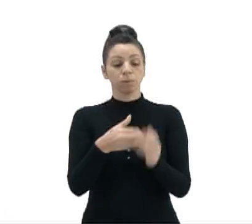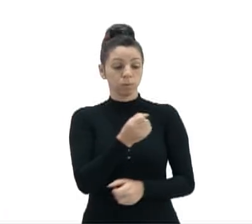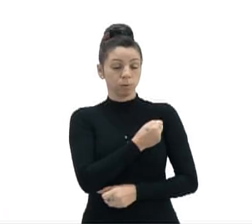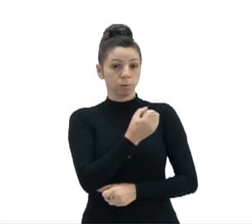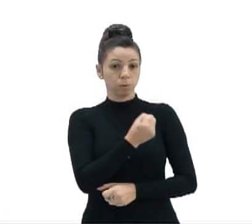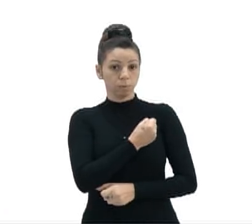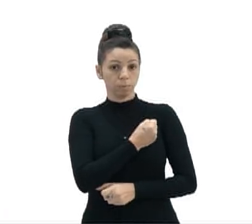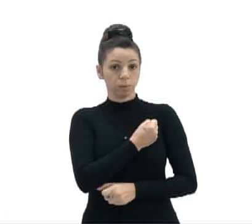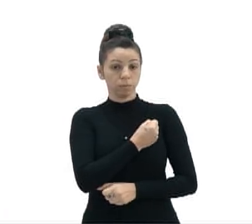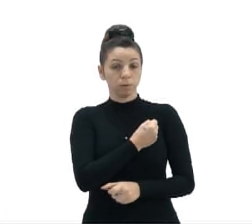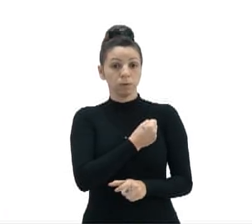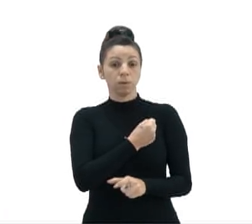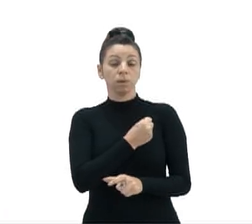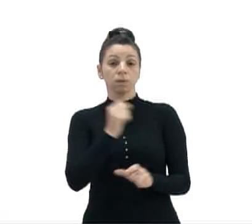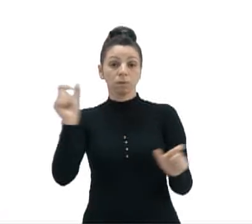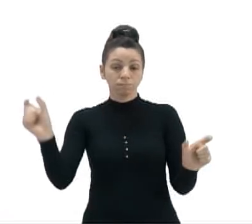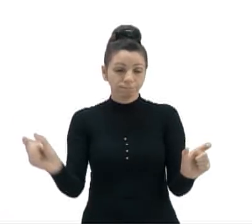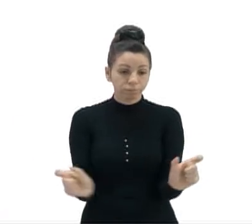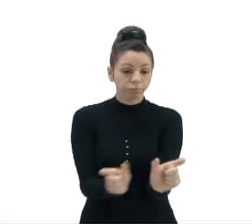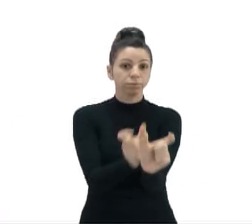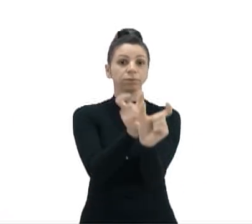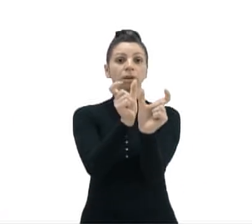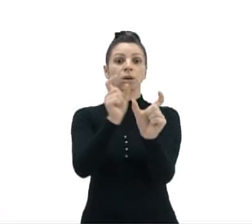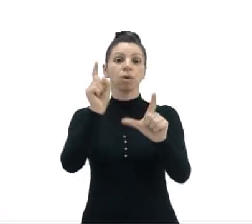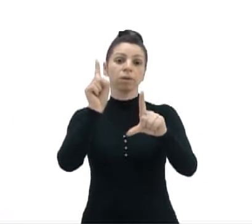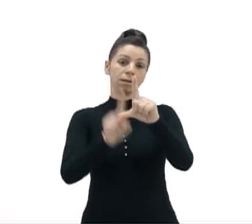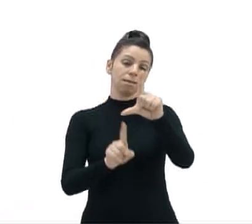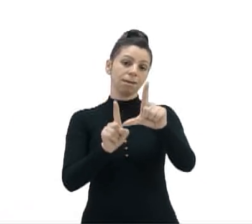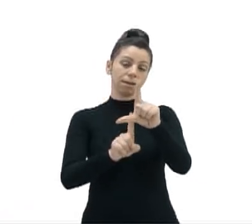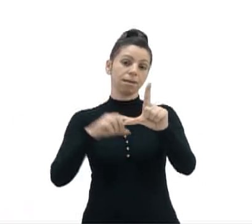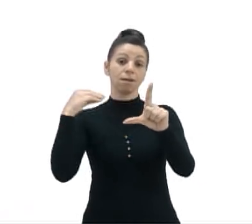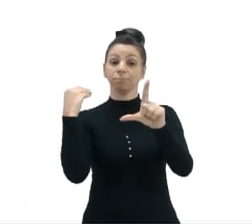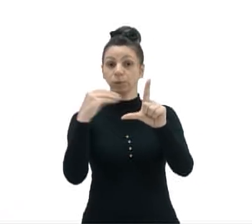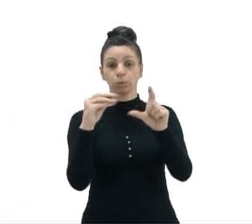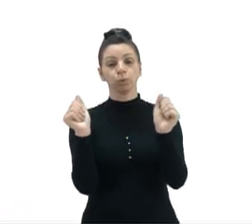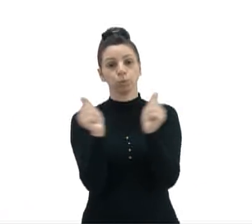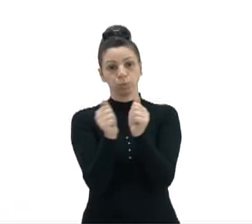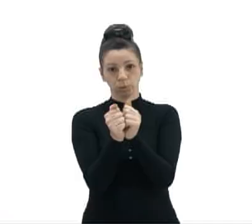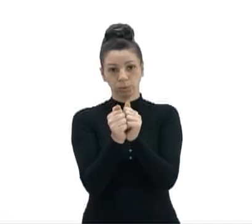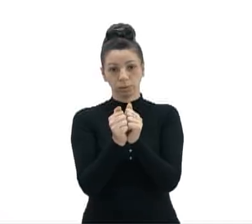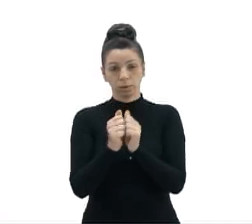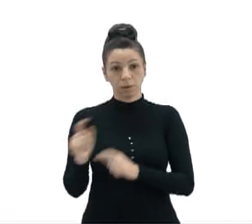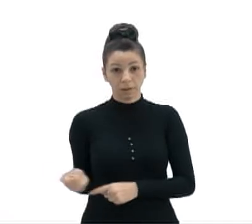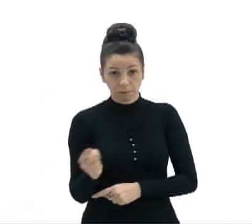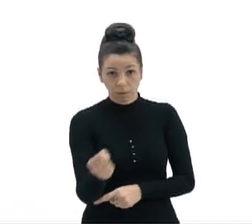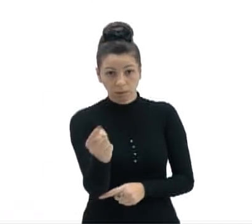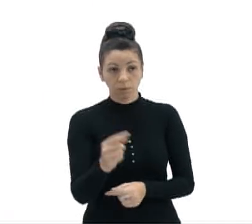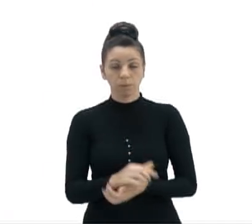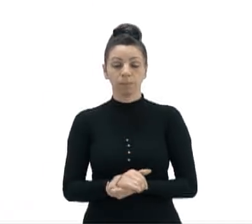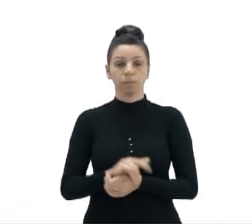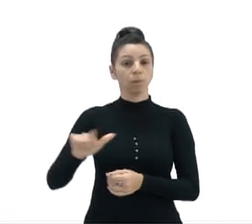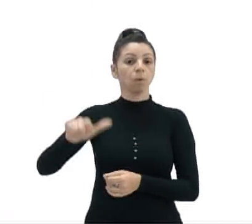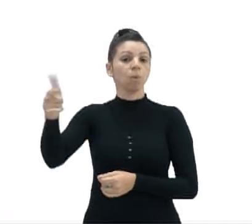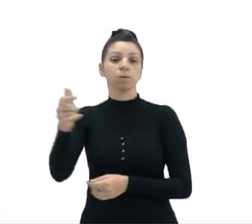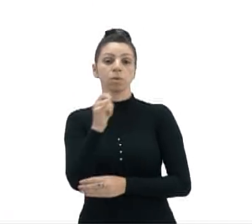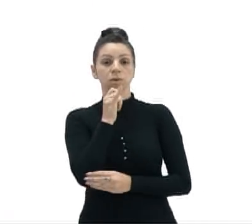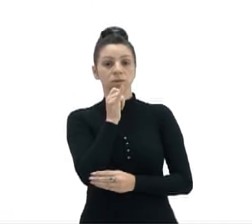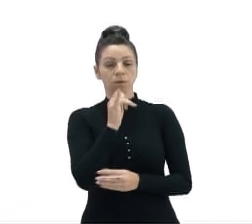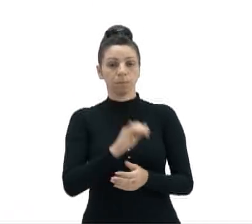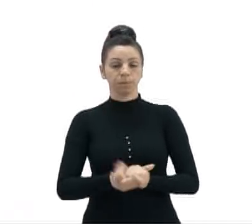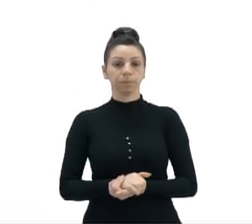uma parte literal, qualquer, né? São infinitos. Vamos dar mais alguns exemplos. Olha